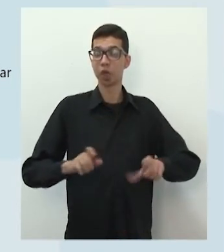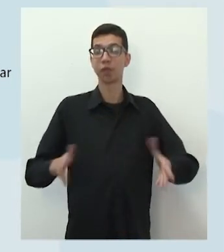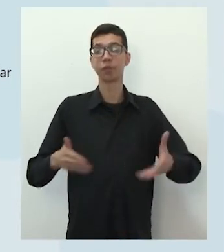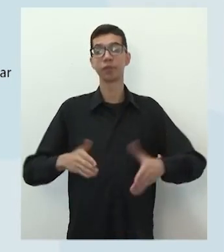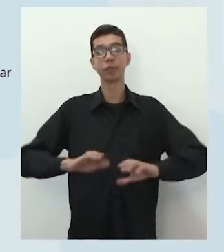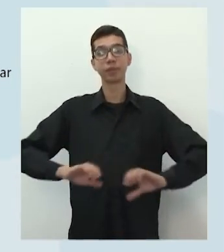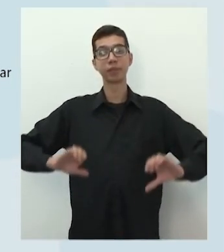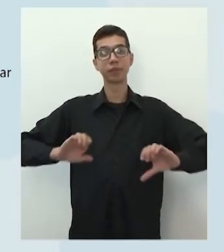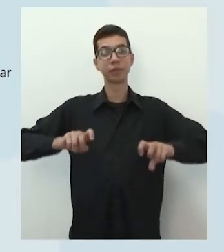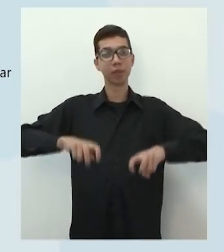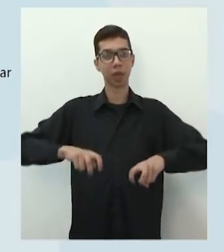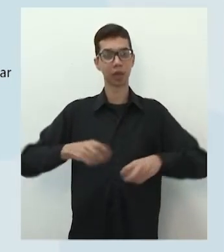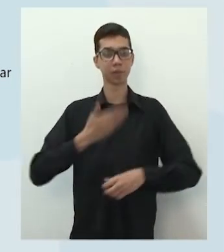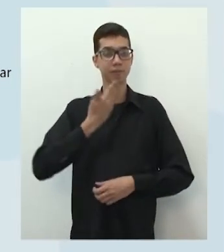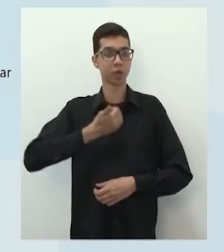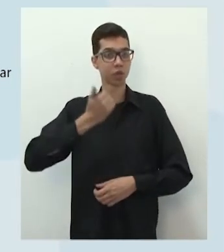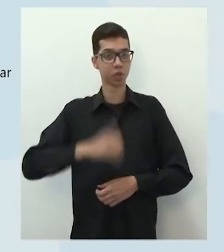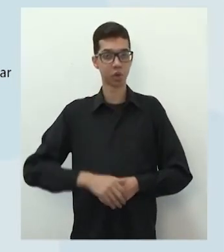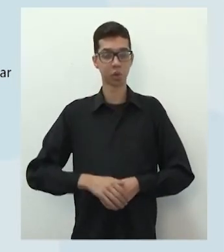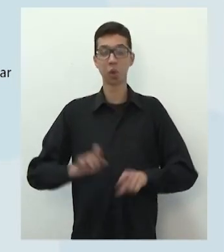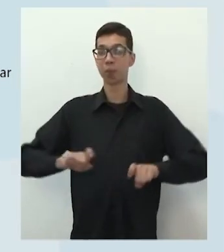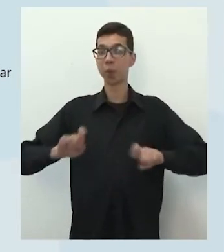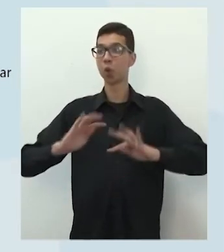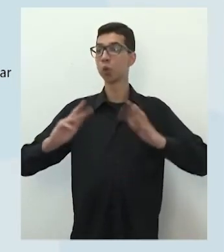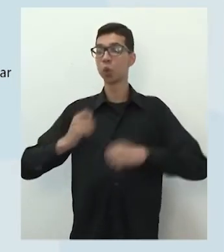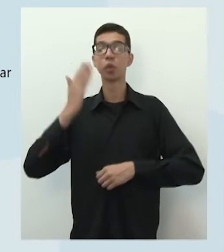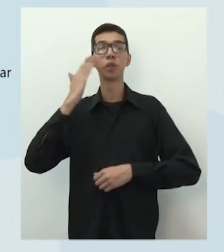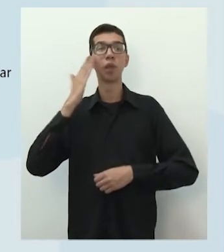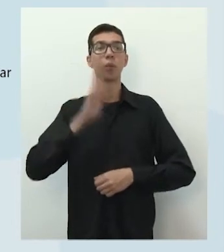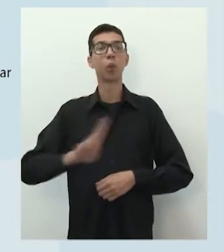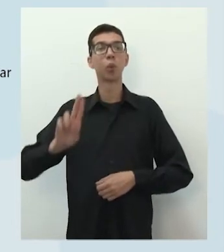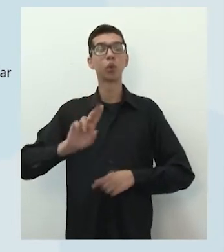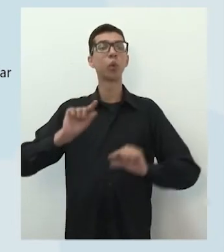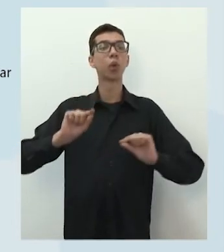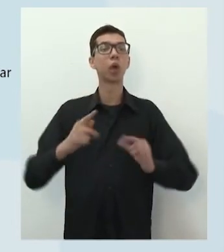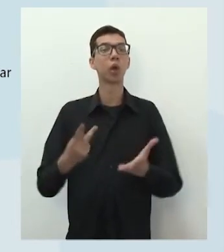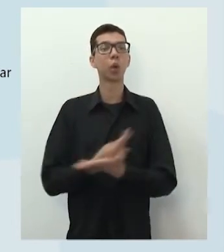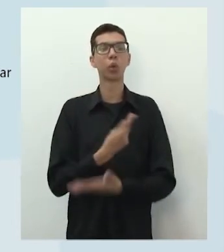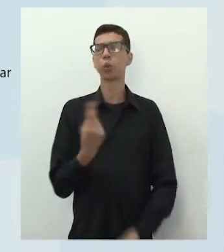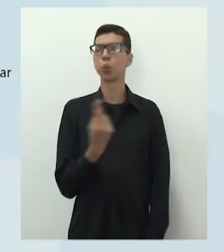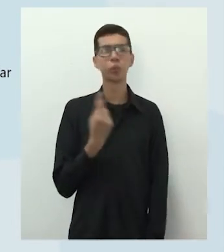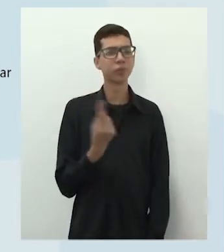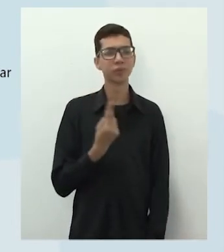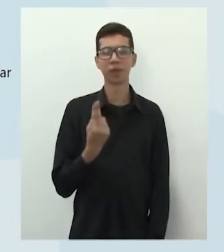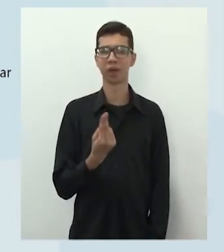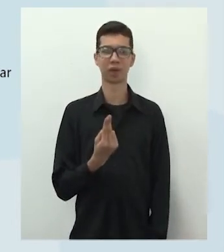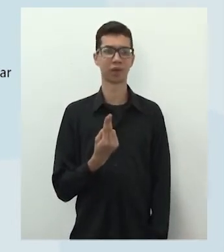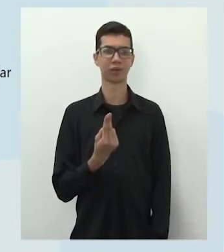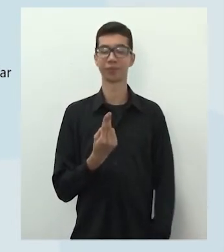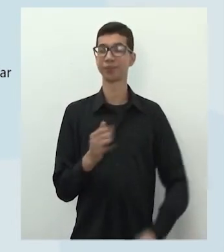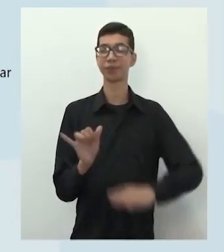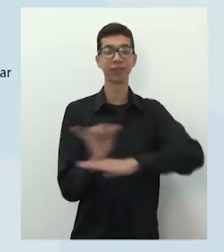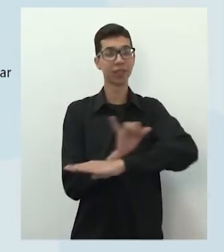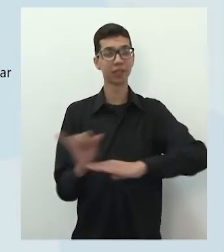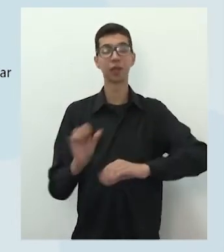hoje praticamente, passo próximo para mim, eu tenho praticamente aí 58%, né,